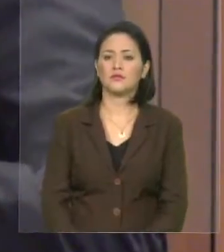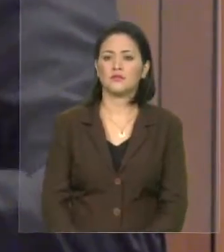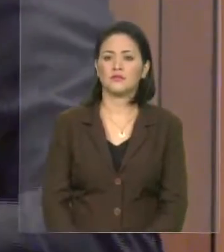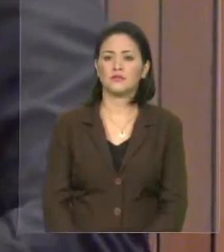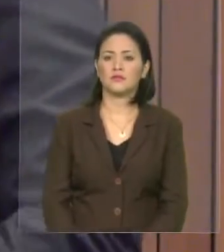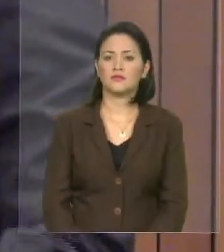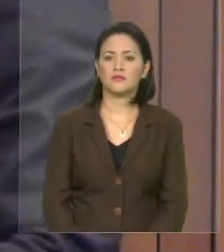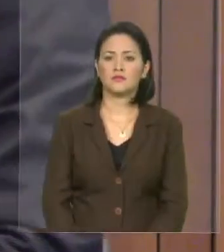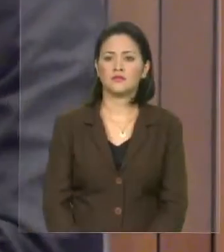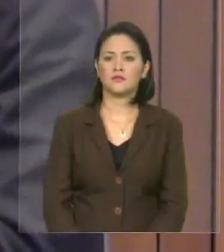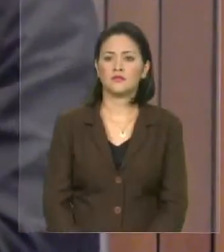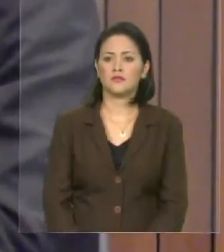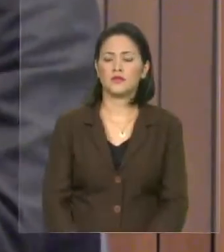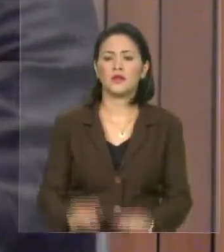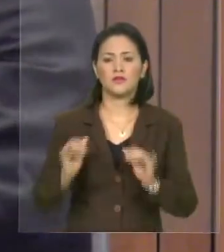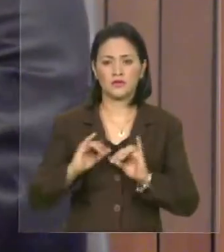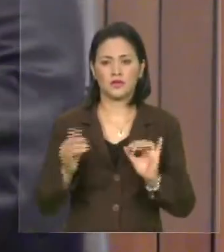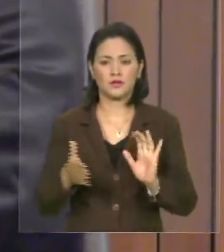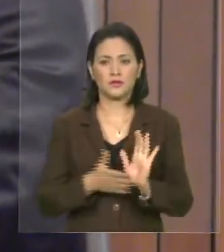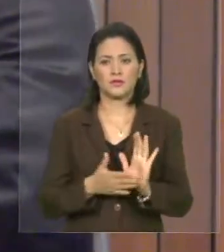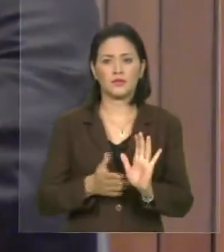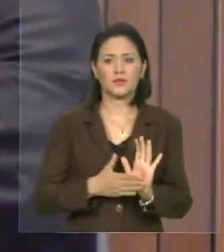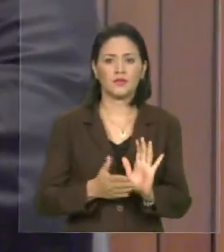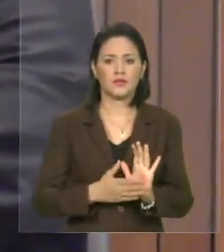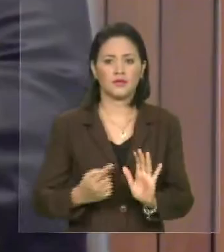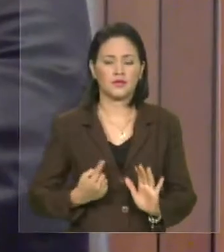as propostas de cada candidato.